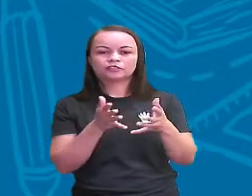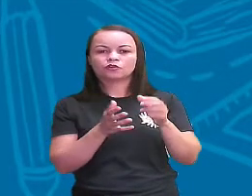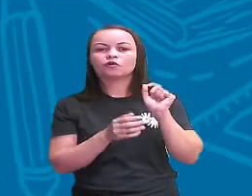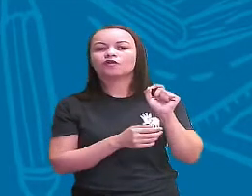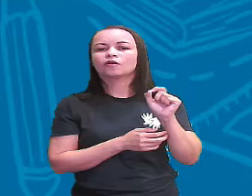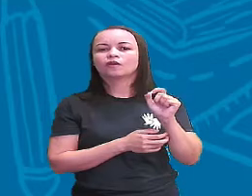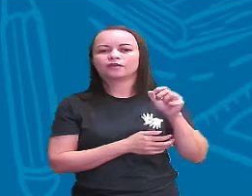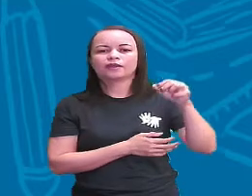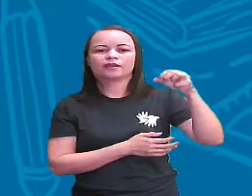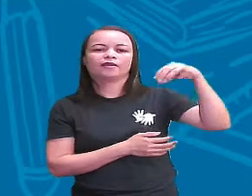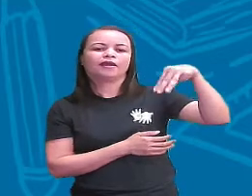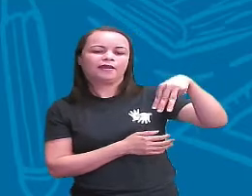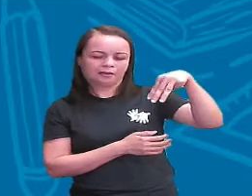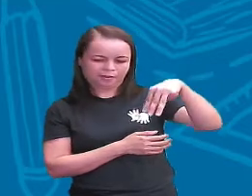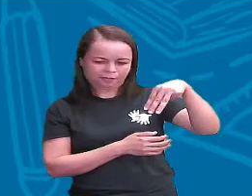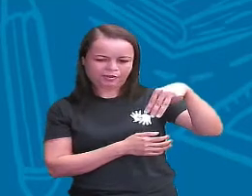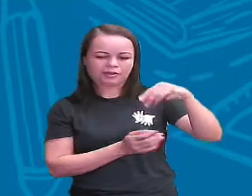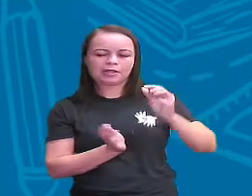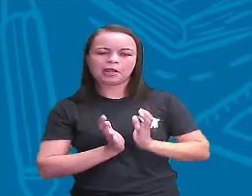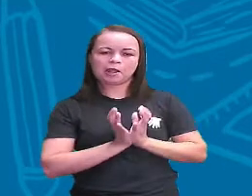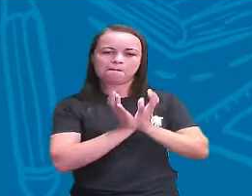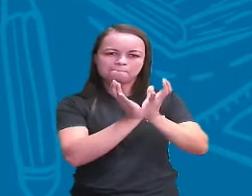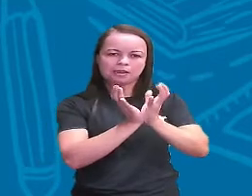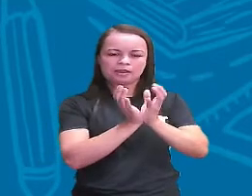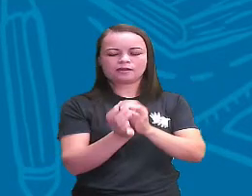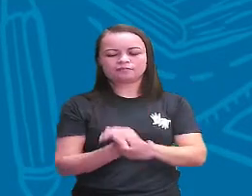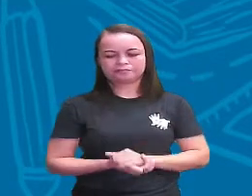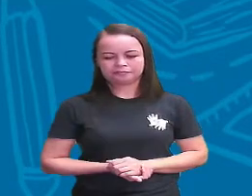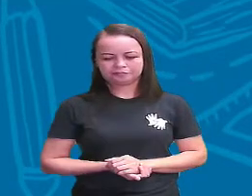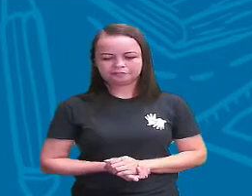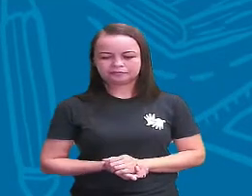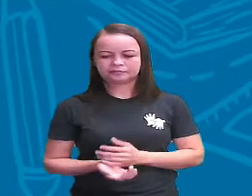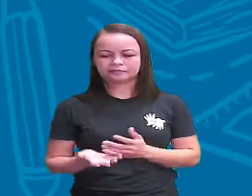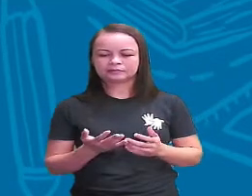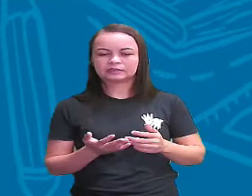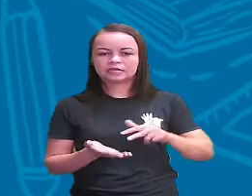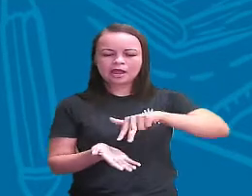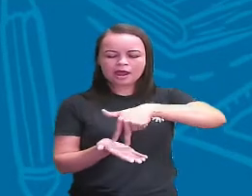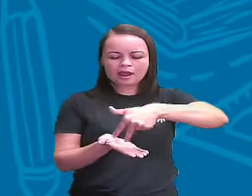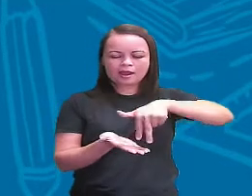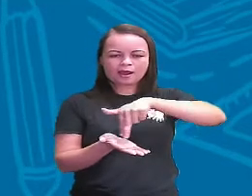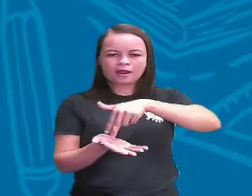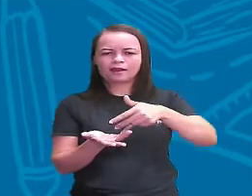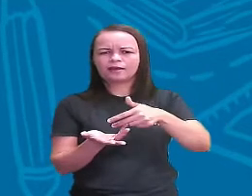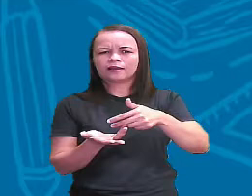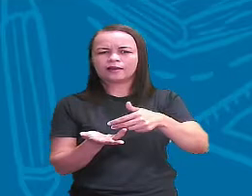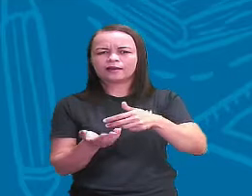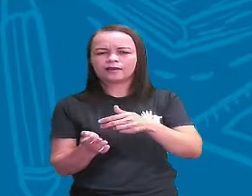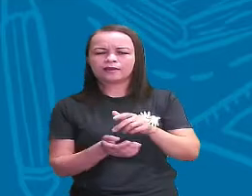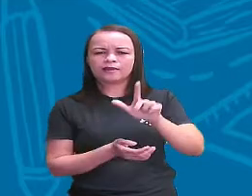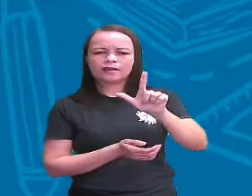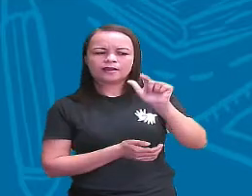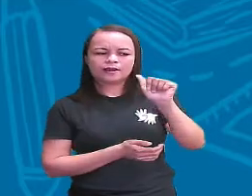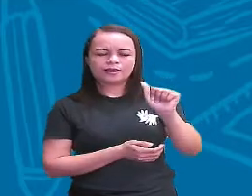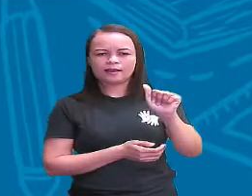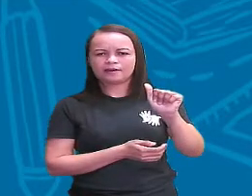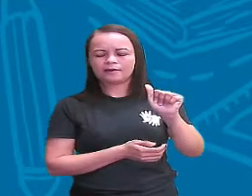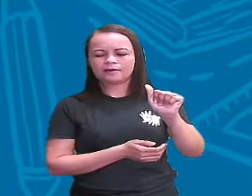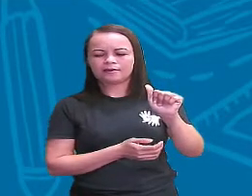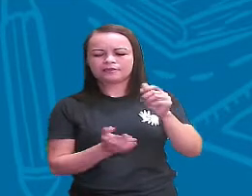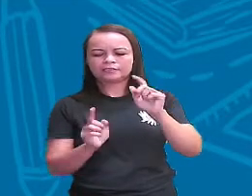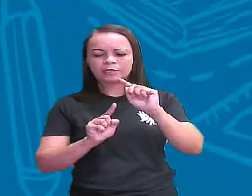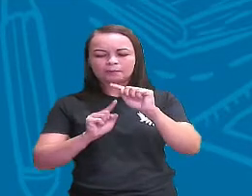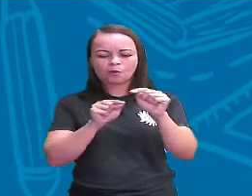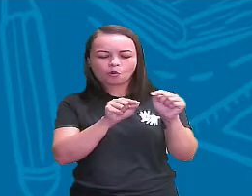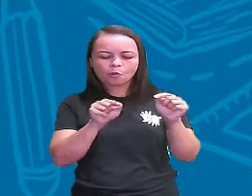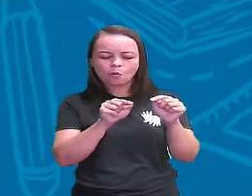aqui a letra M. Lambada, lambada, após o tracinho eu tenho a letra B.